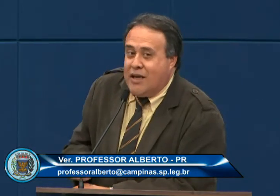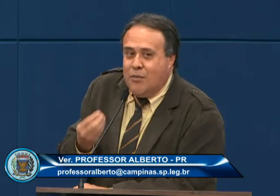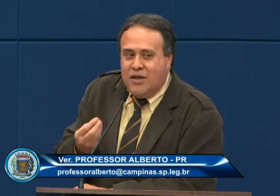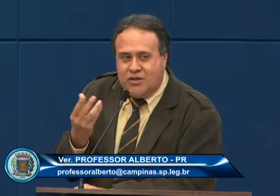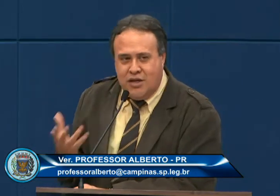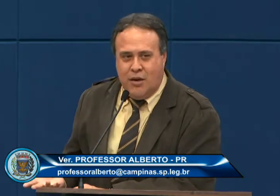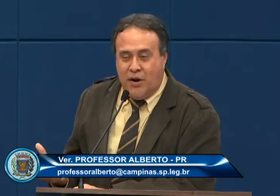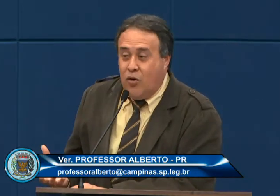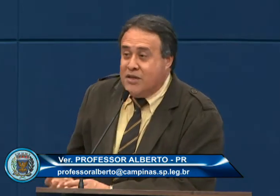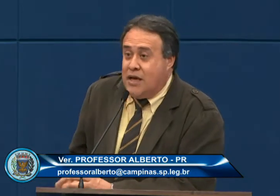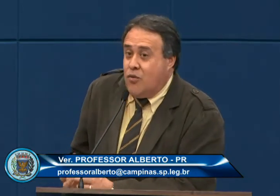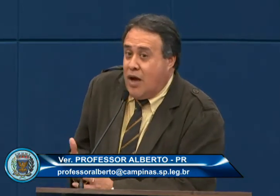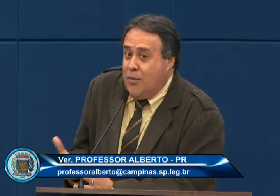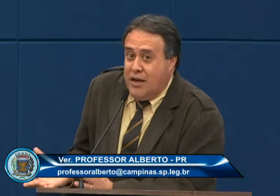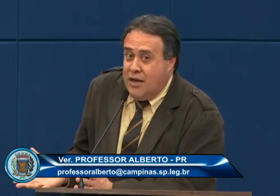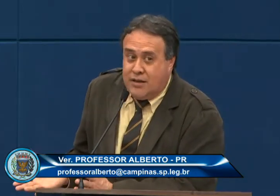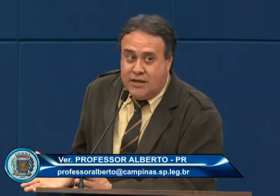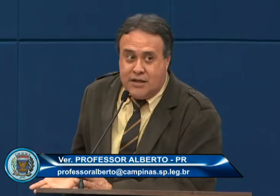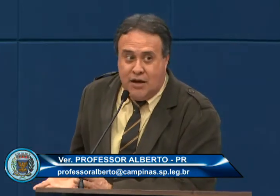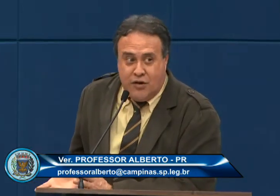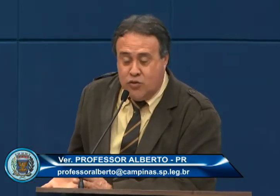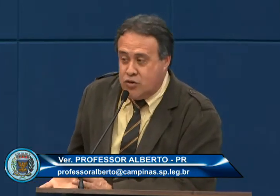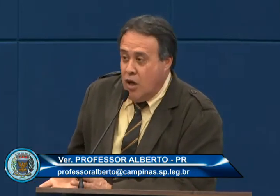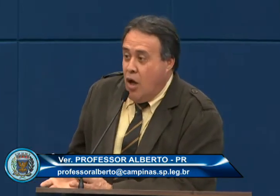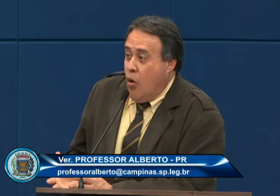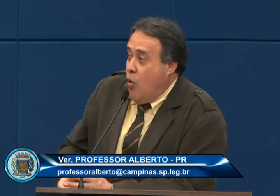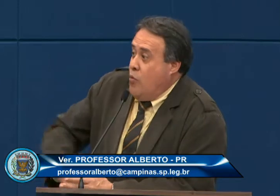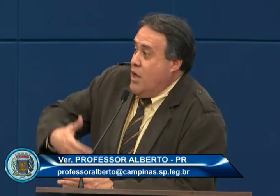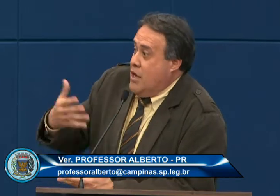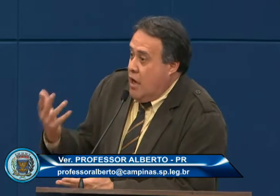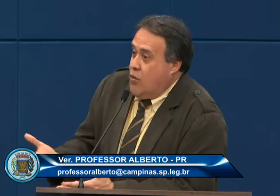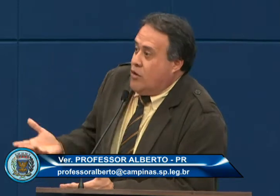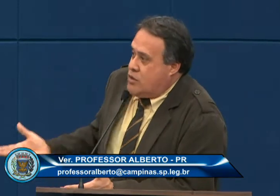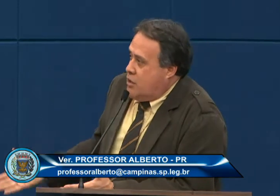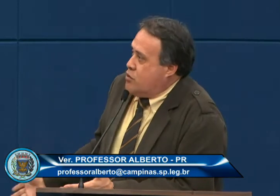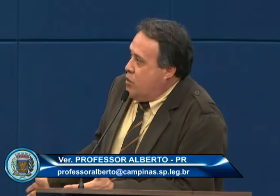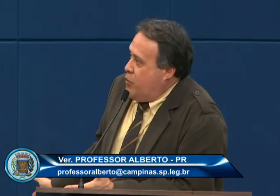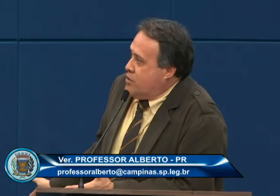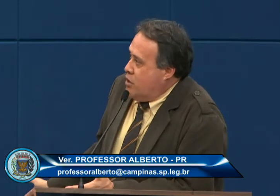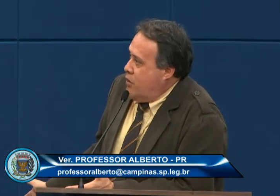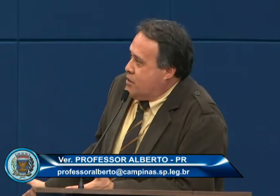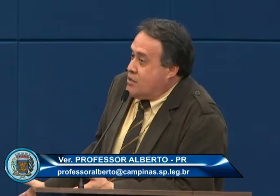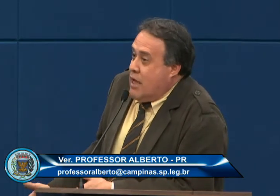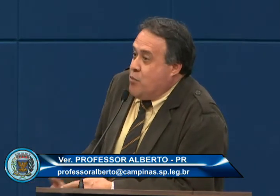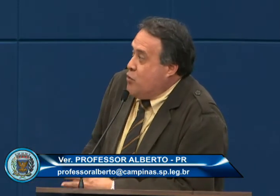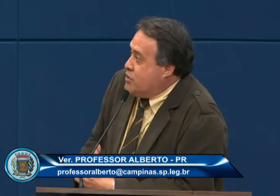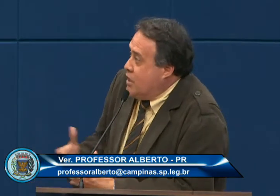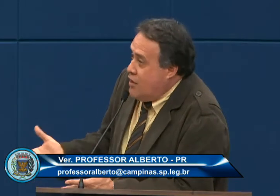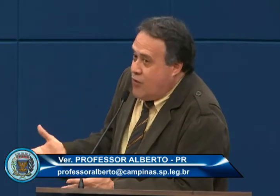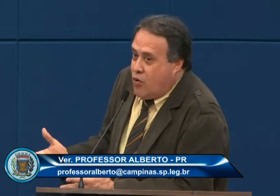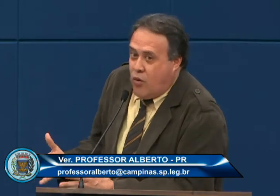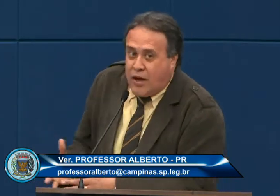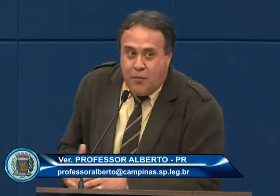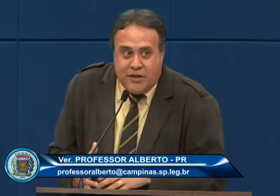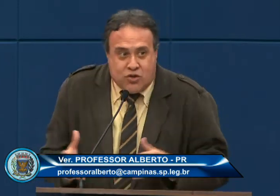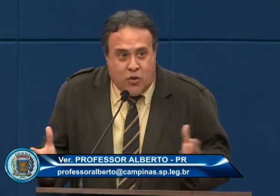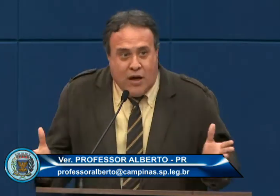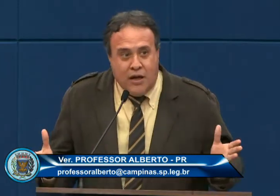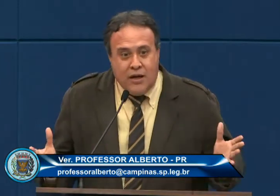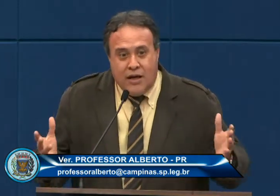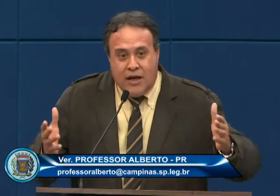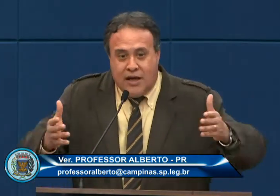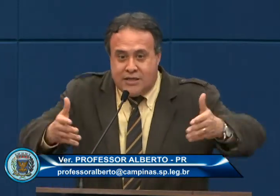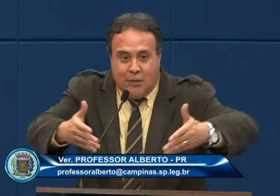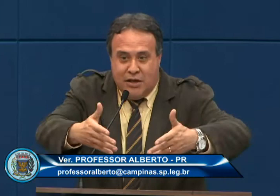refugiados. Olha que mentira, para começar não caberia em 13 navios 1.800.000 pessoas, isso é impossível, qualquer